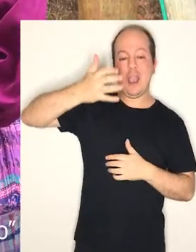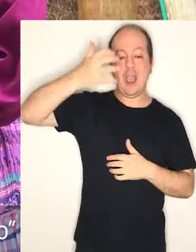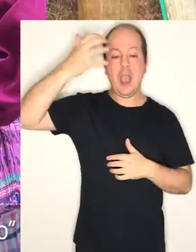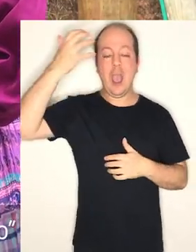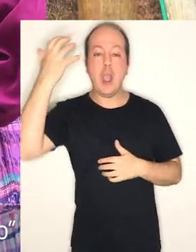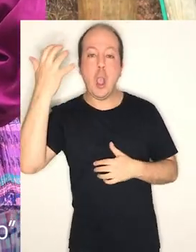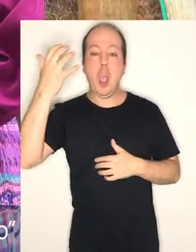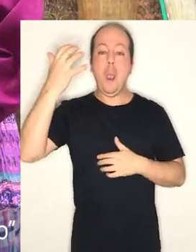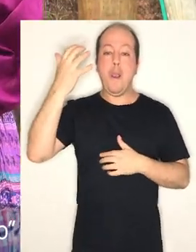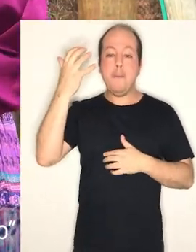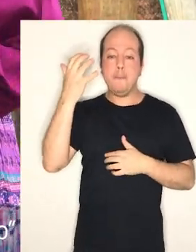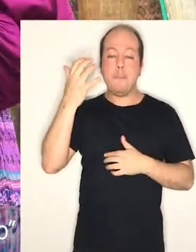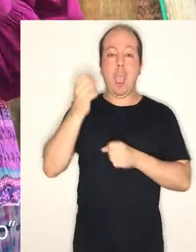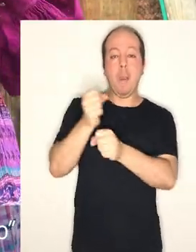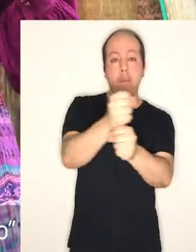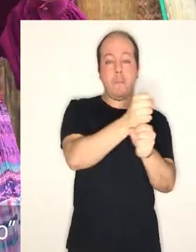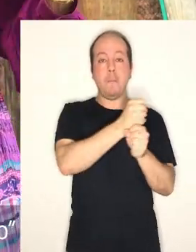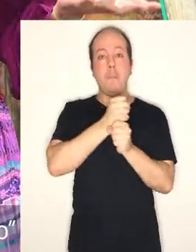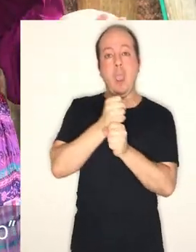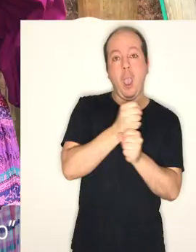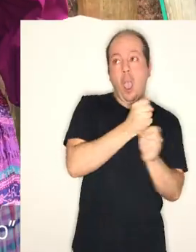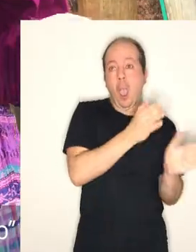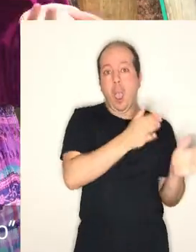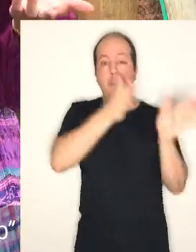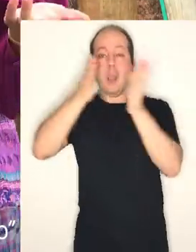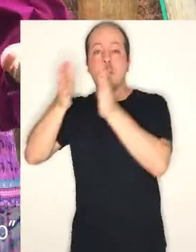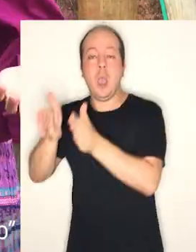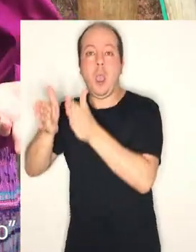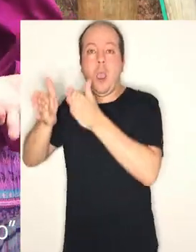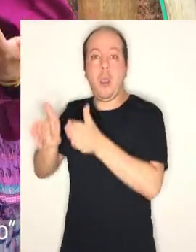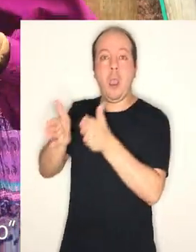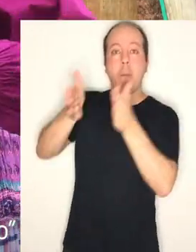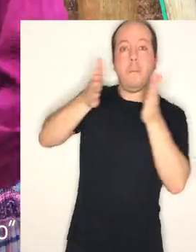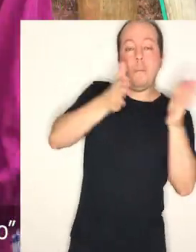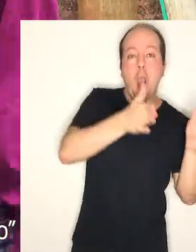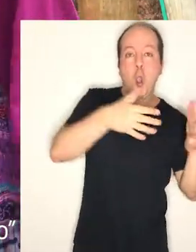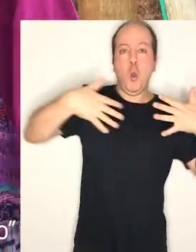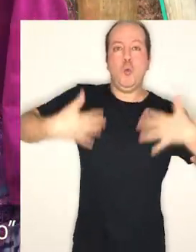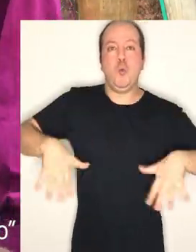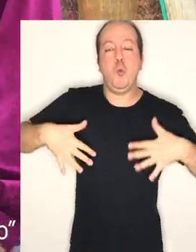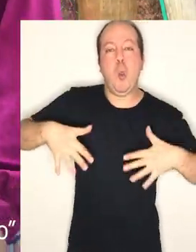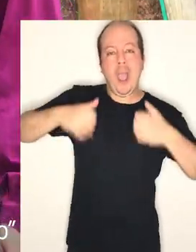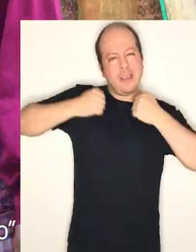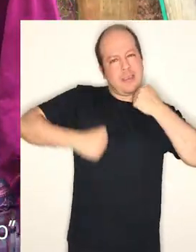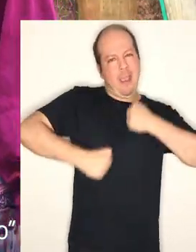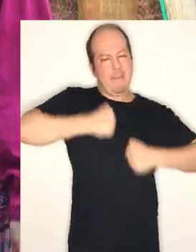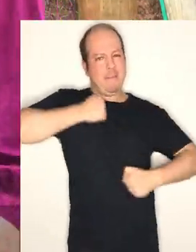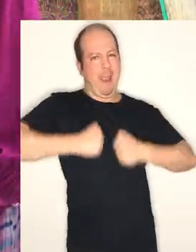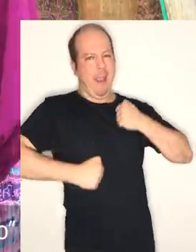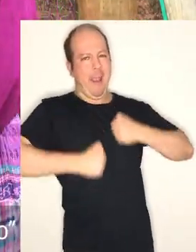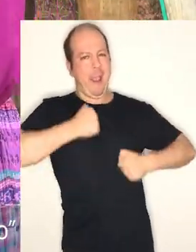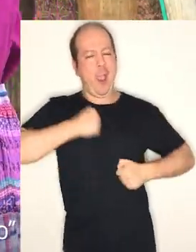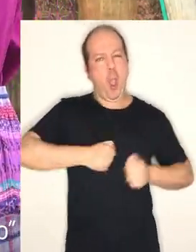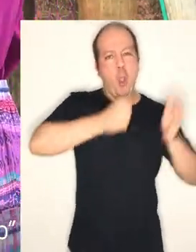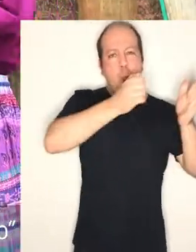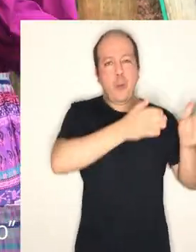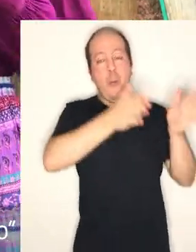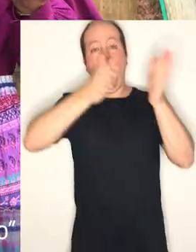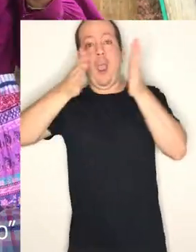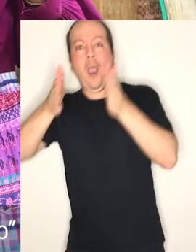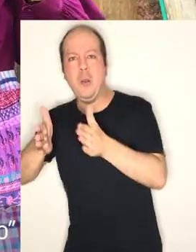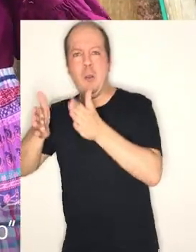cantar, passar de lado, não esbarre no tição que leva a breca o meu sabão. Passar